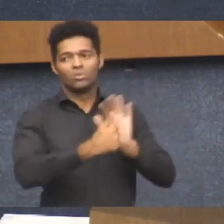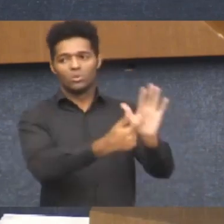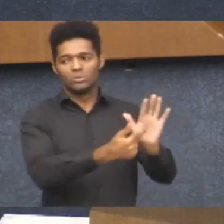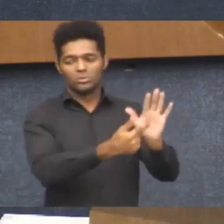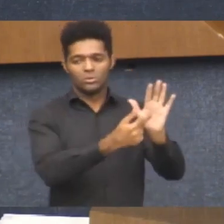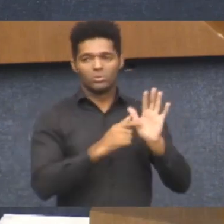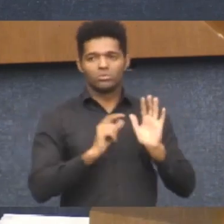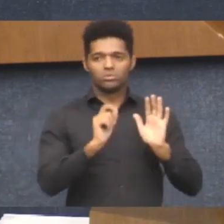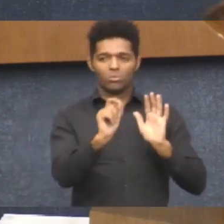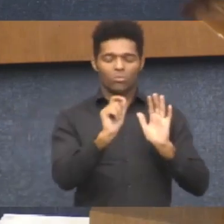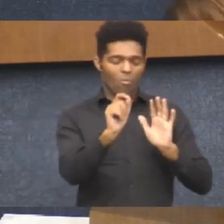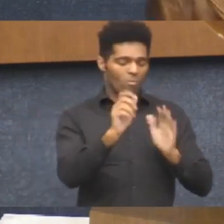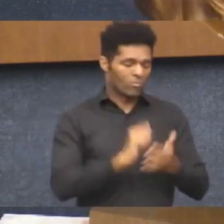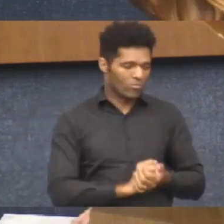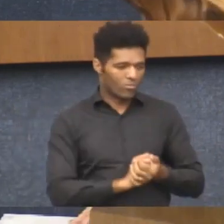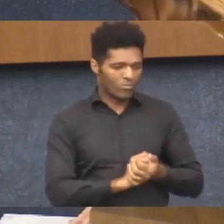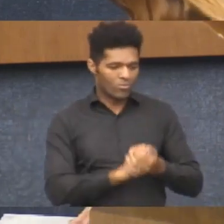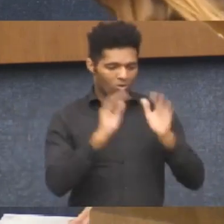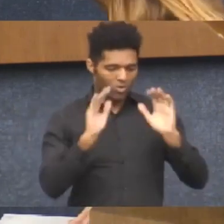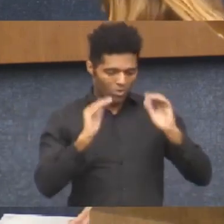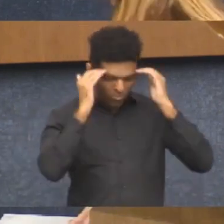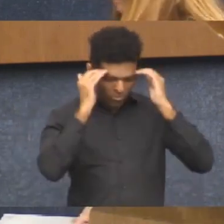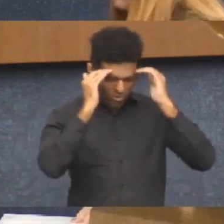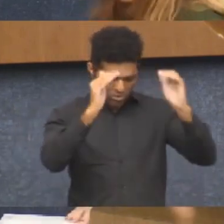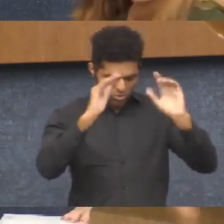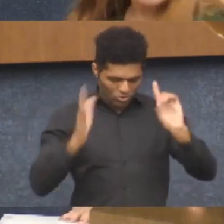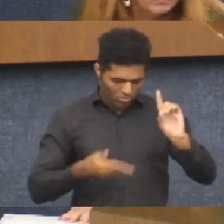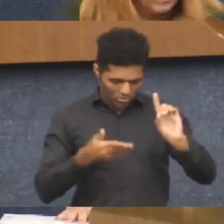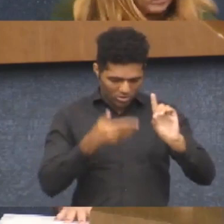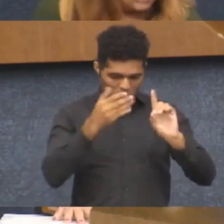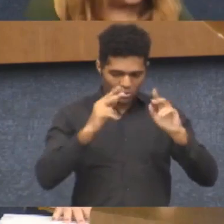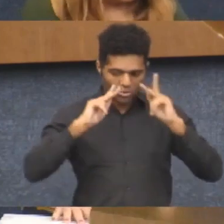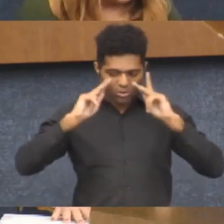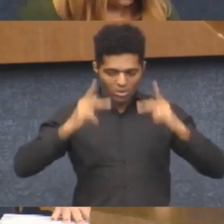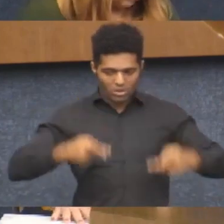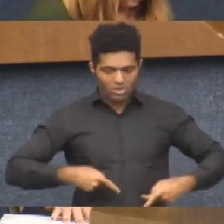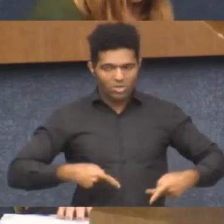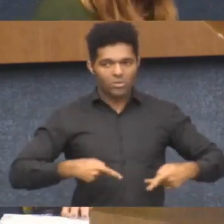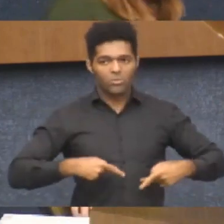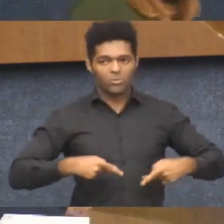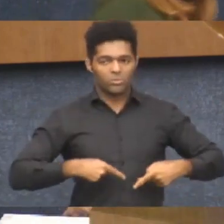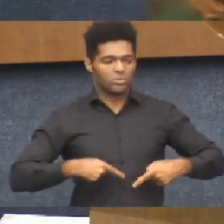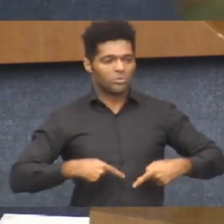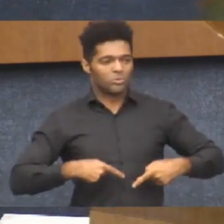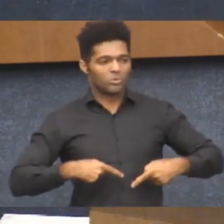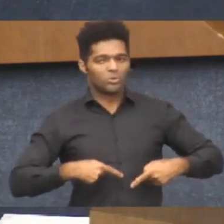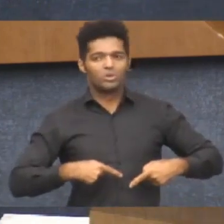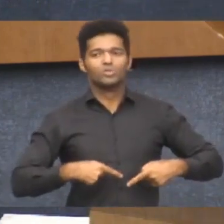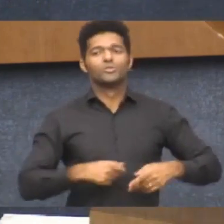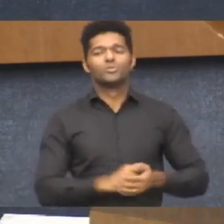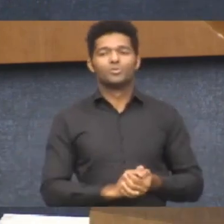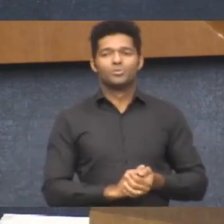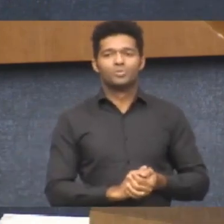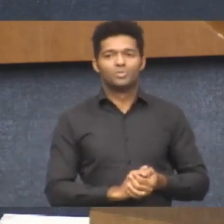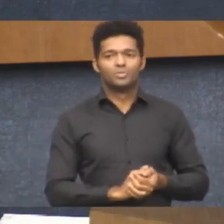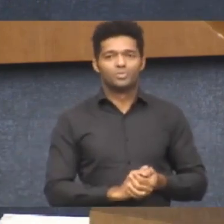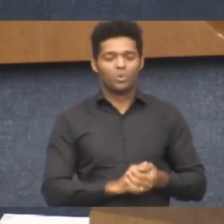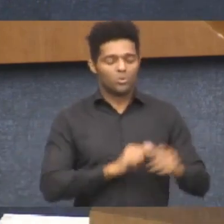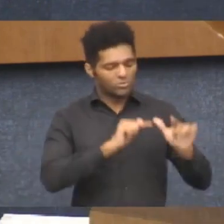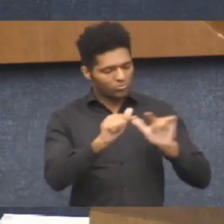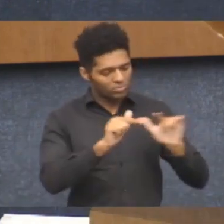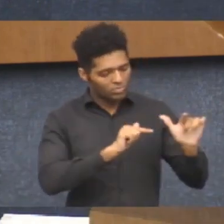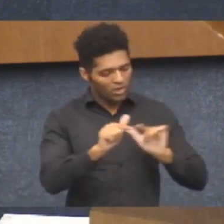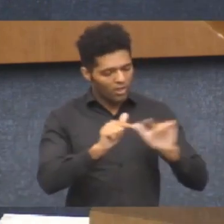os seguintes dizeres: homenagem. Reconhecemos, através desta homenagem, os